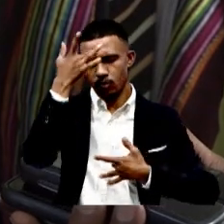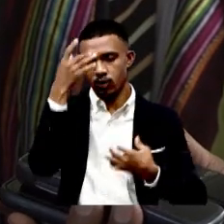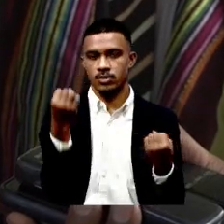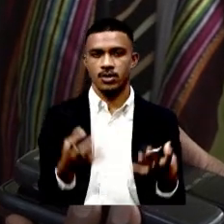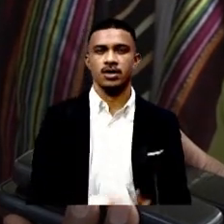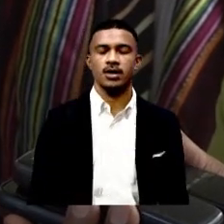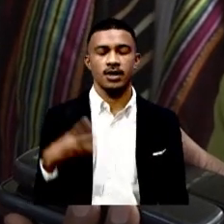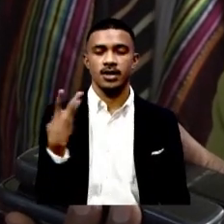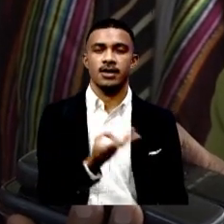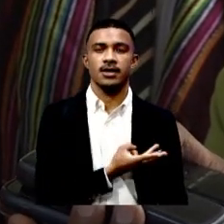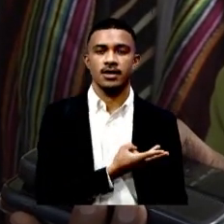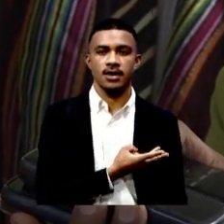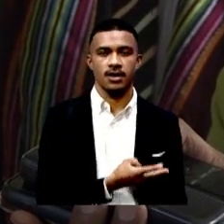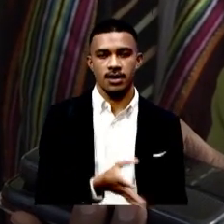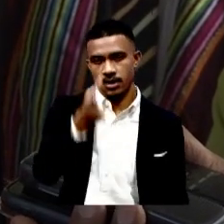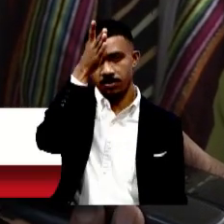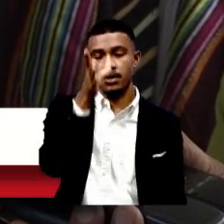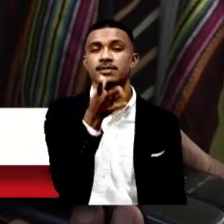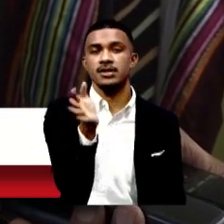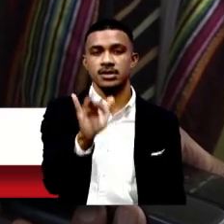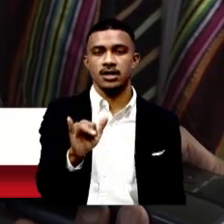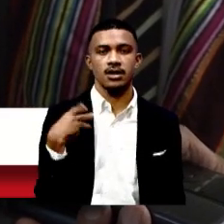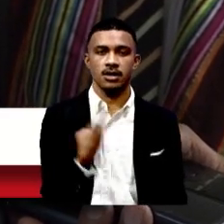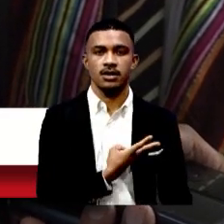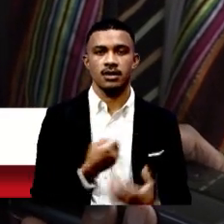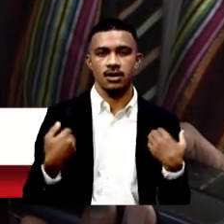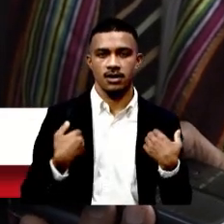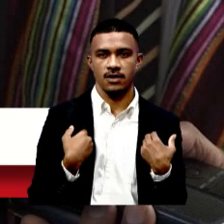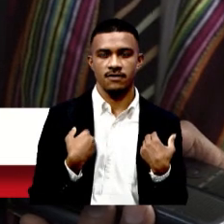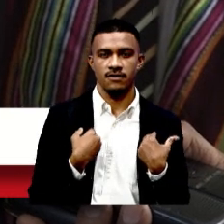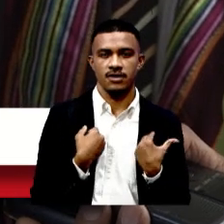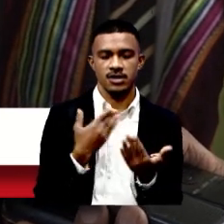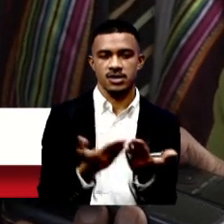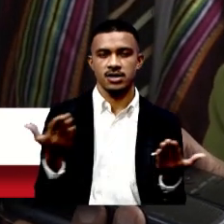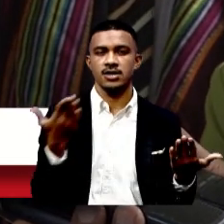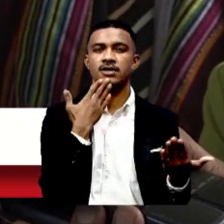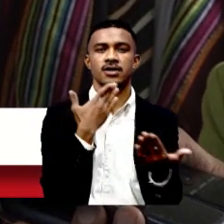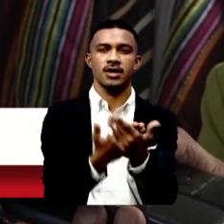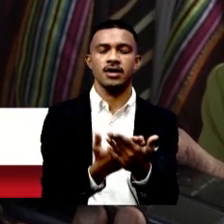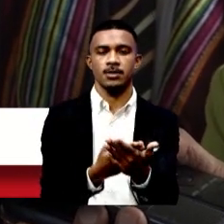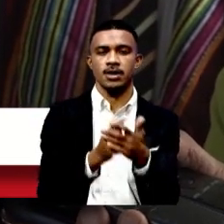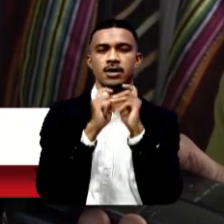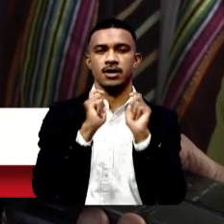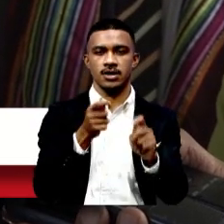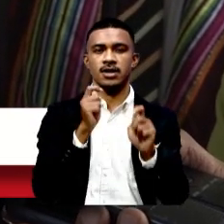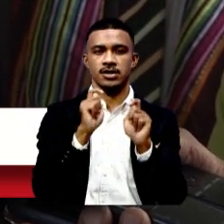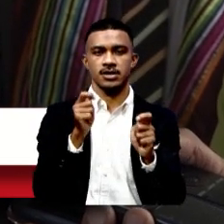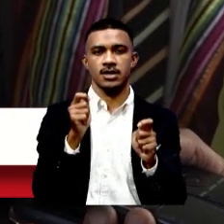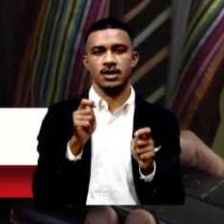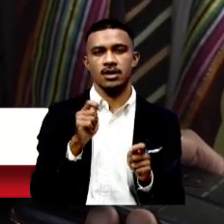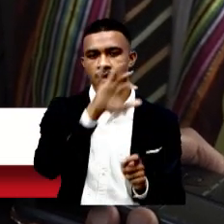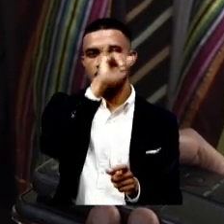a mancira, para que agora que tem material dia para teste,